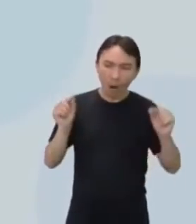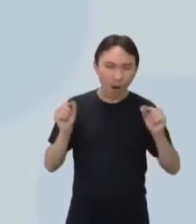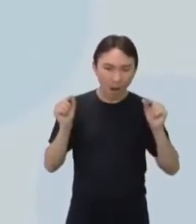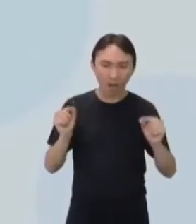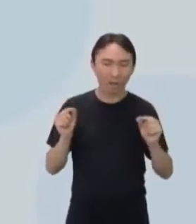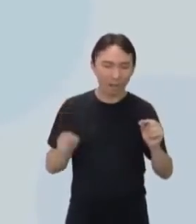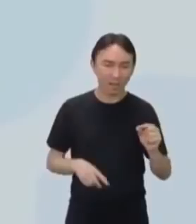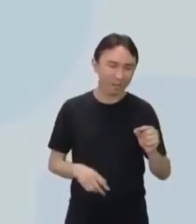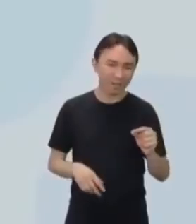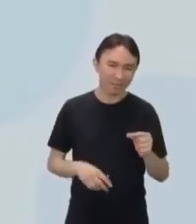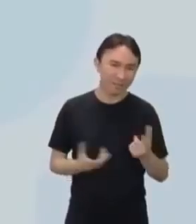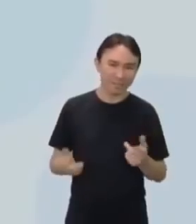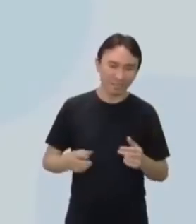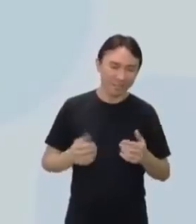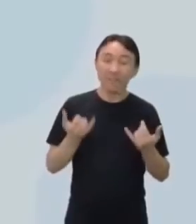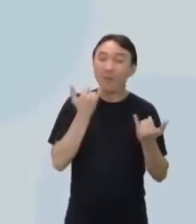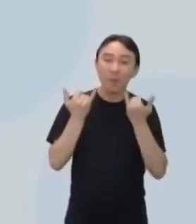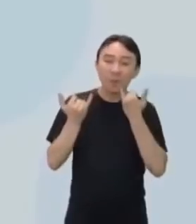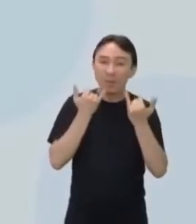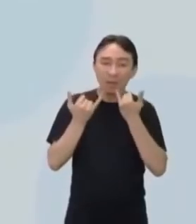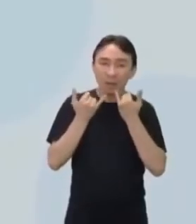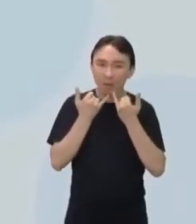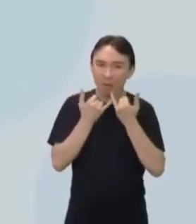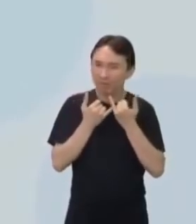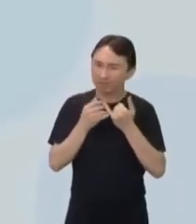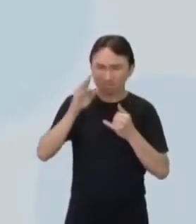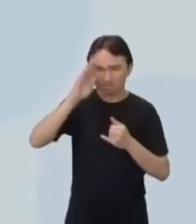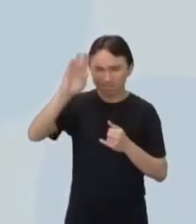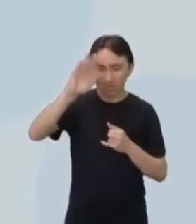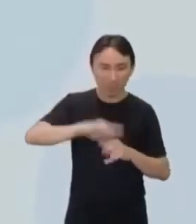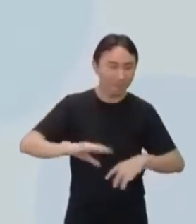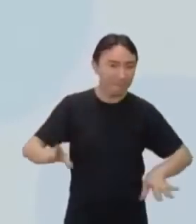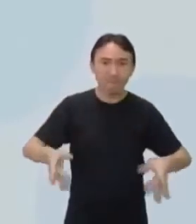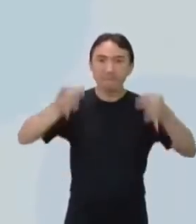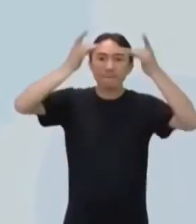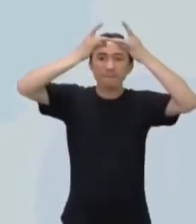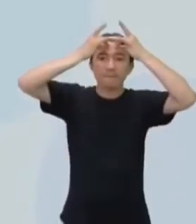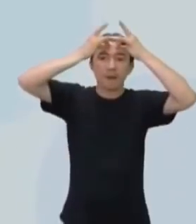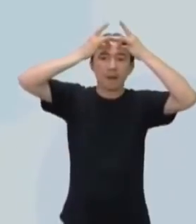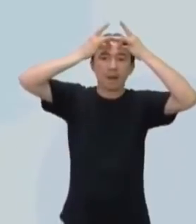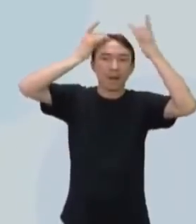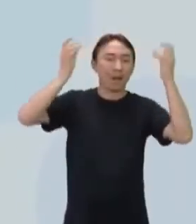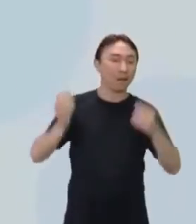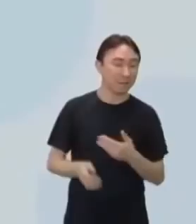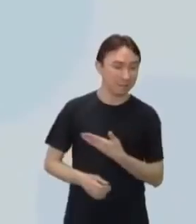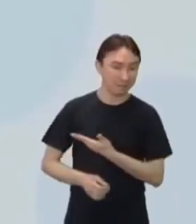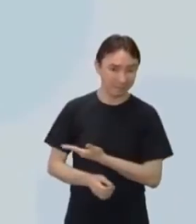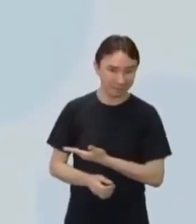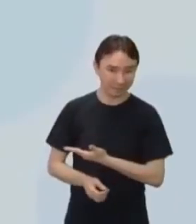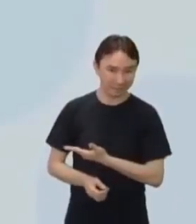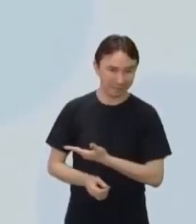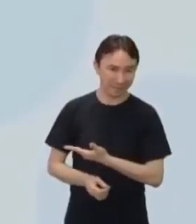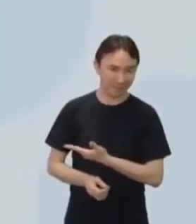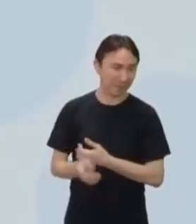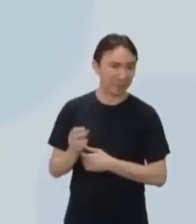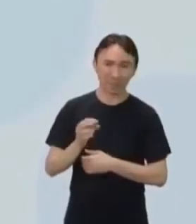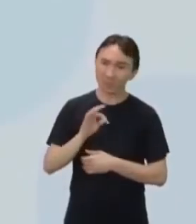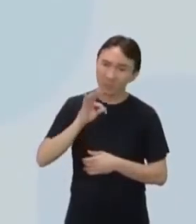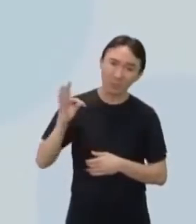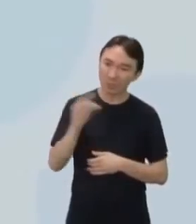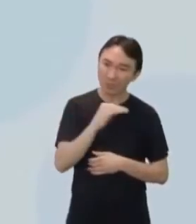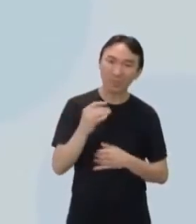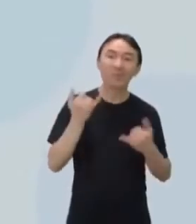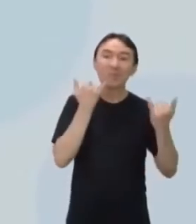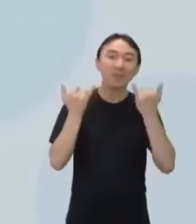né, fixar as principais informações em relação a essa avaliação e em relação a todas as informações que